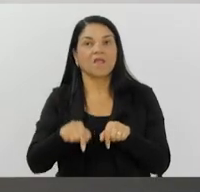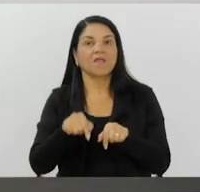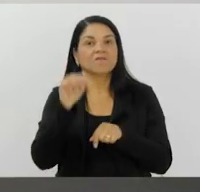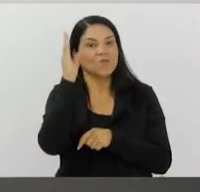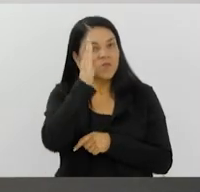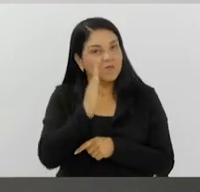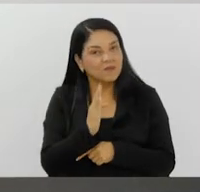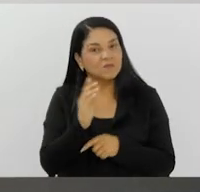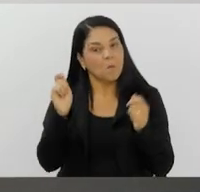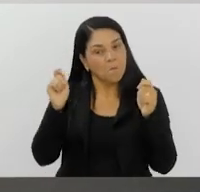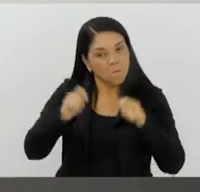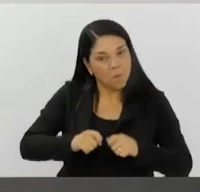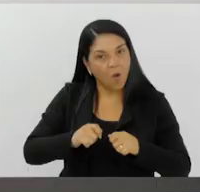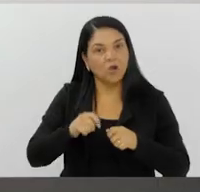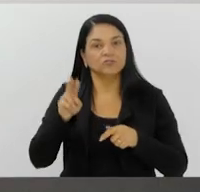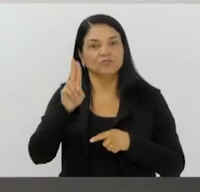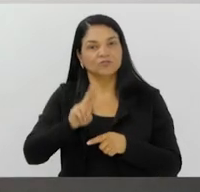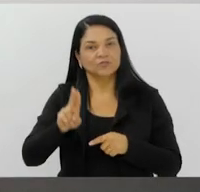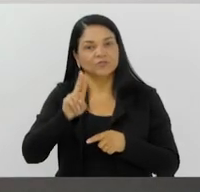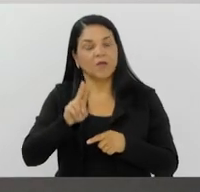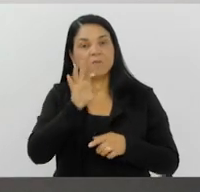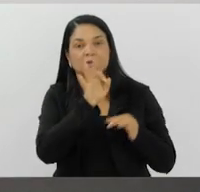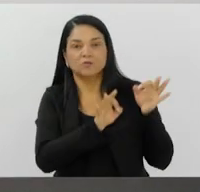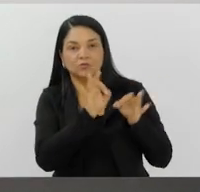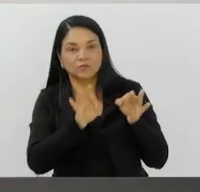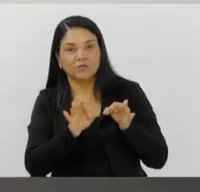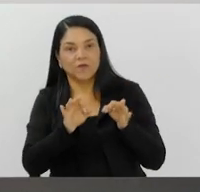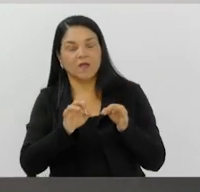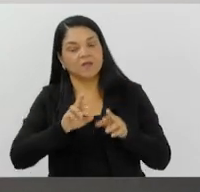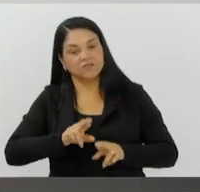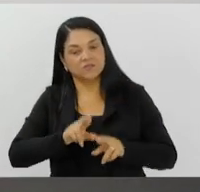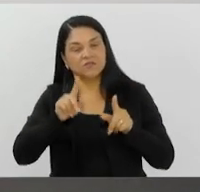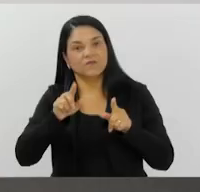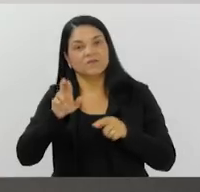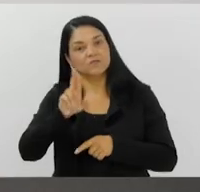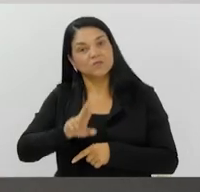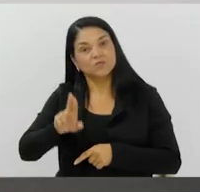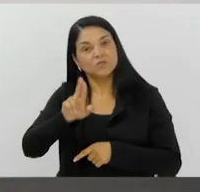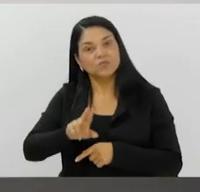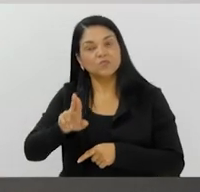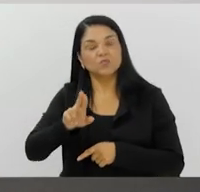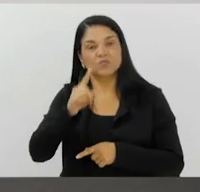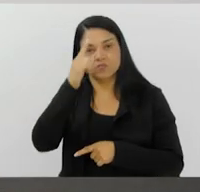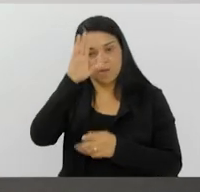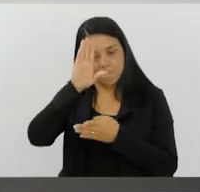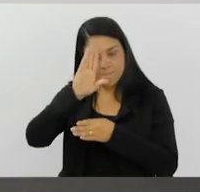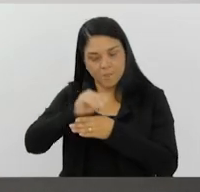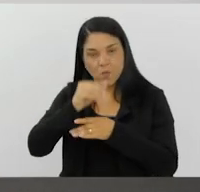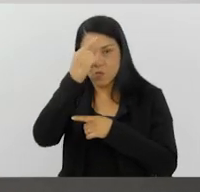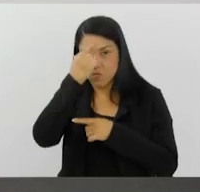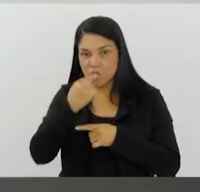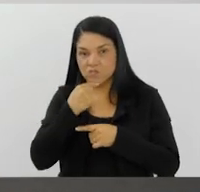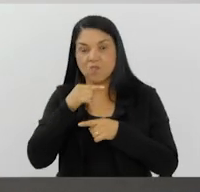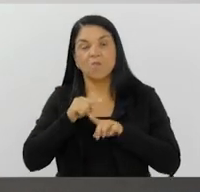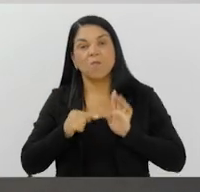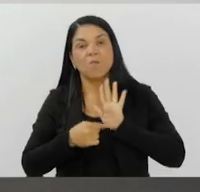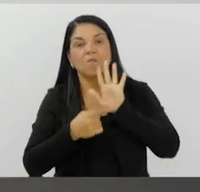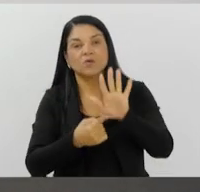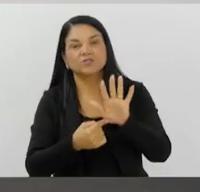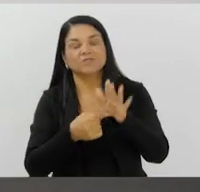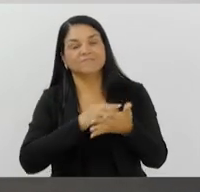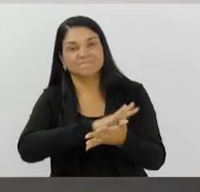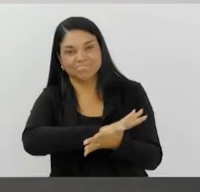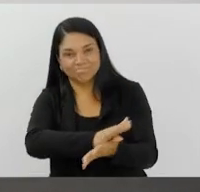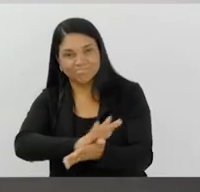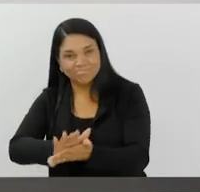poderia né se utilizar para justificar inclusive o não uso do reconhecimento facial entendendo que ele promove discriminação eh